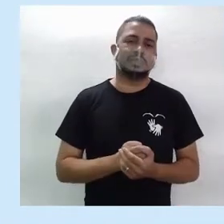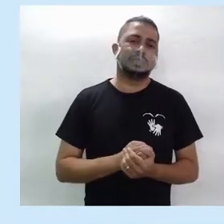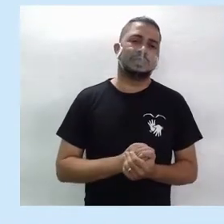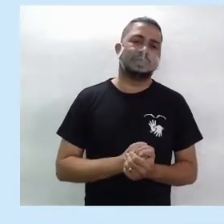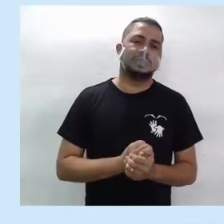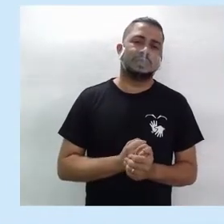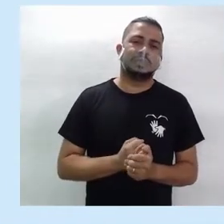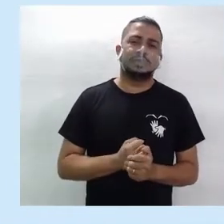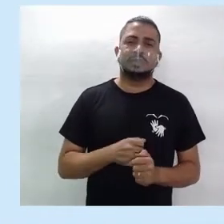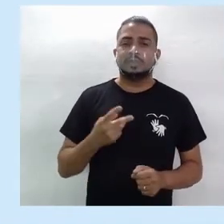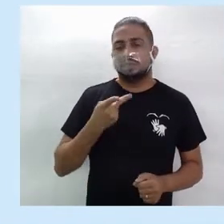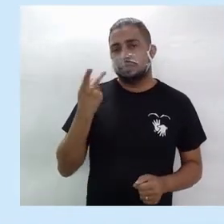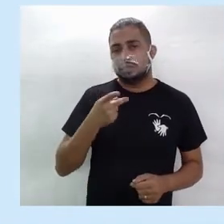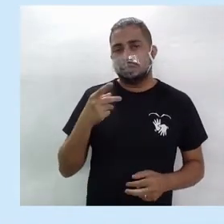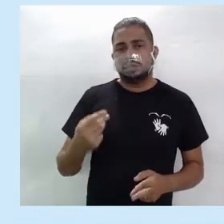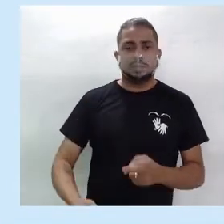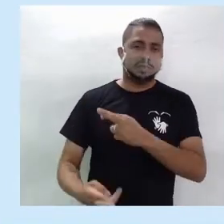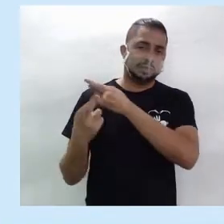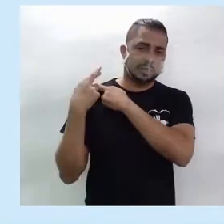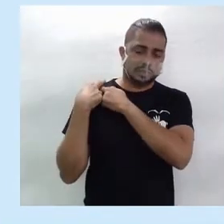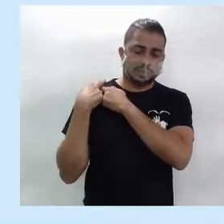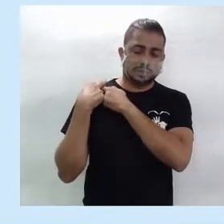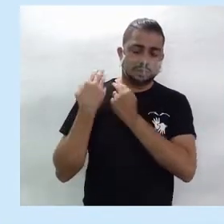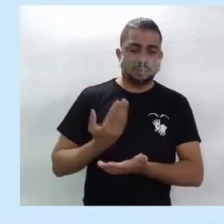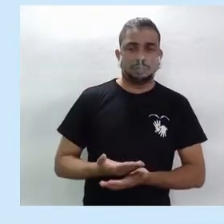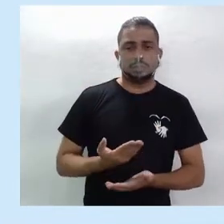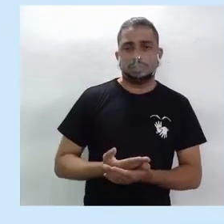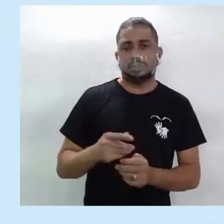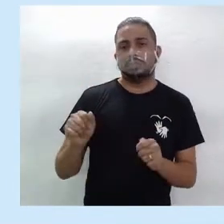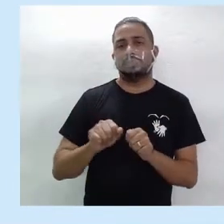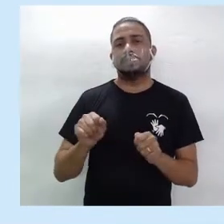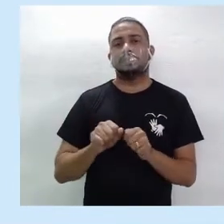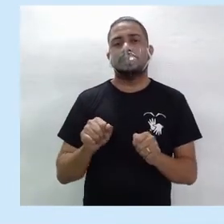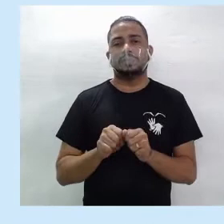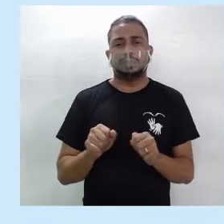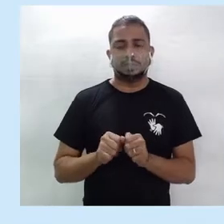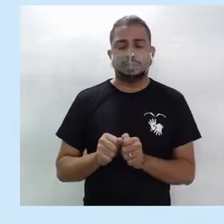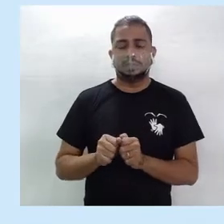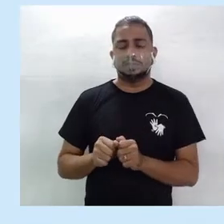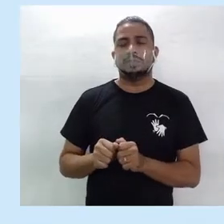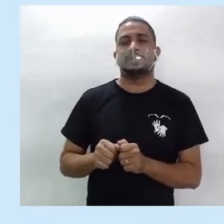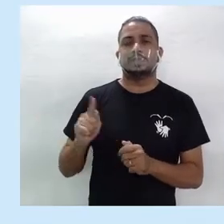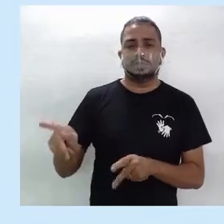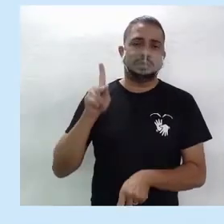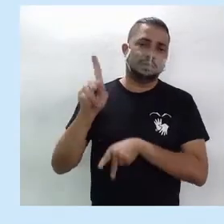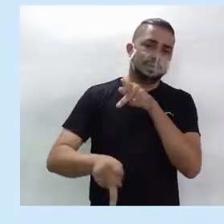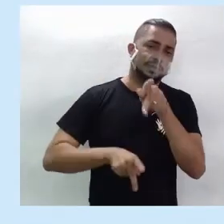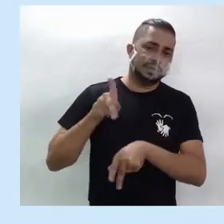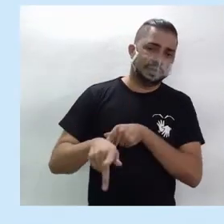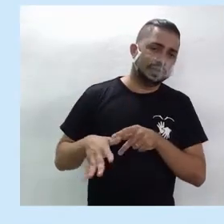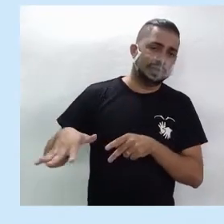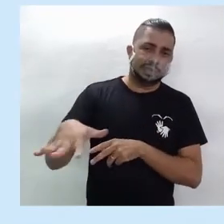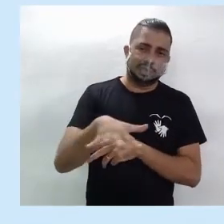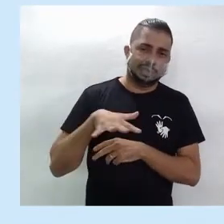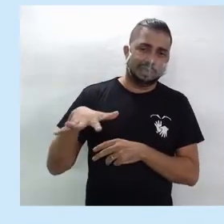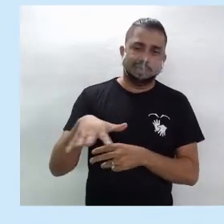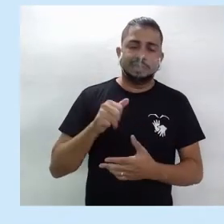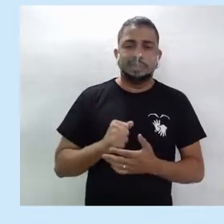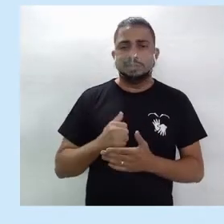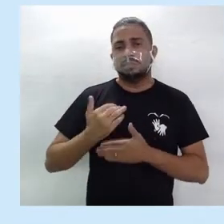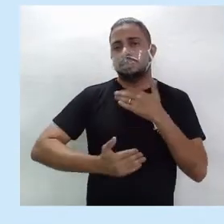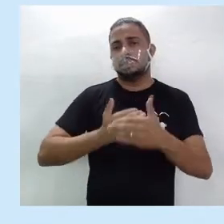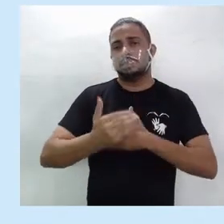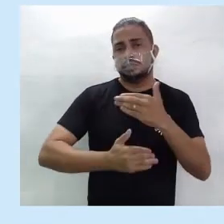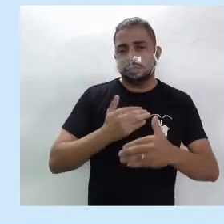diz, em sua forma de representação, um estudo que foi feito dessas populações nessas áreas aí que a gente está